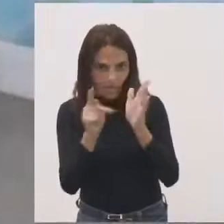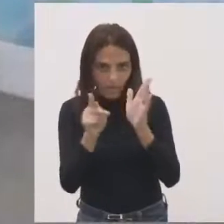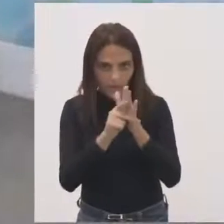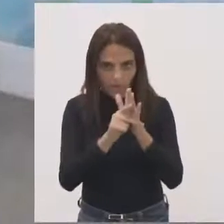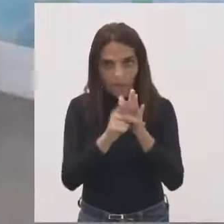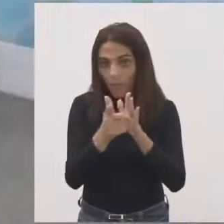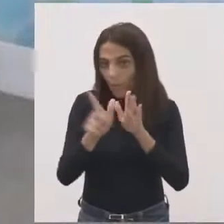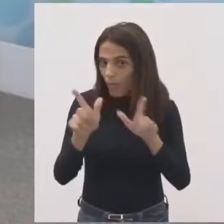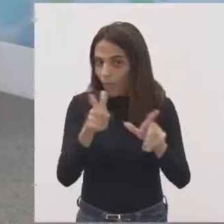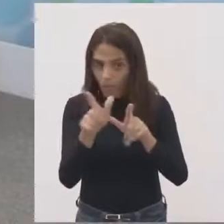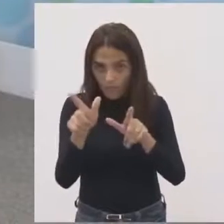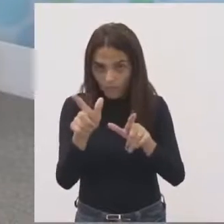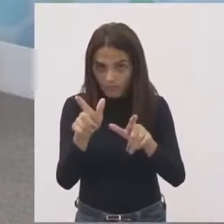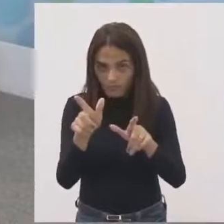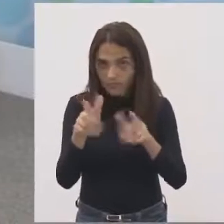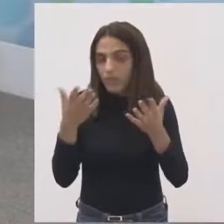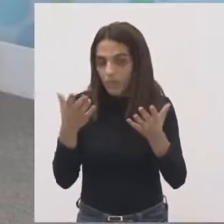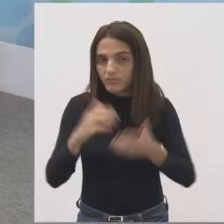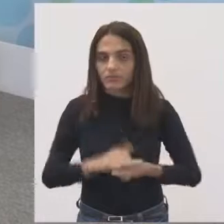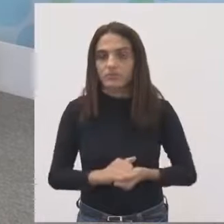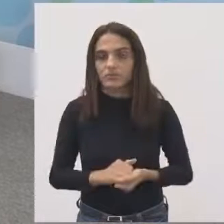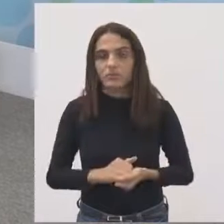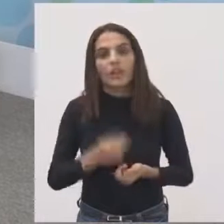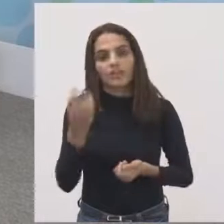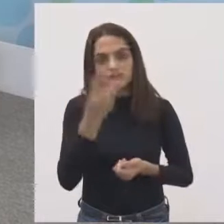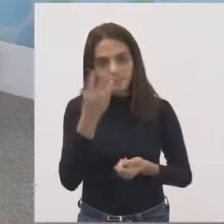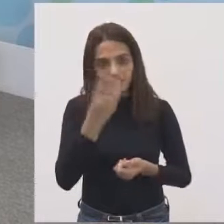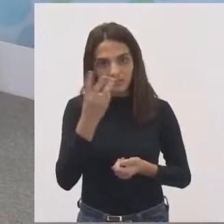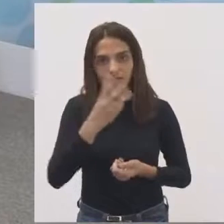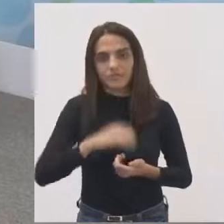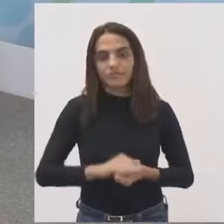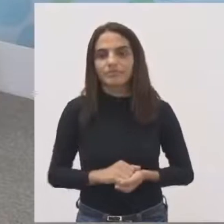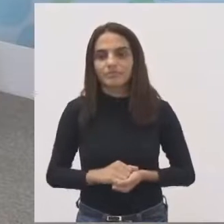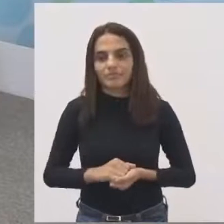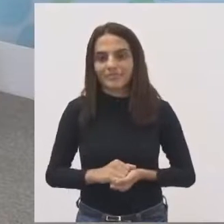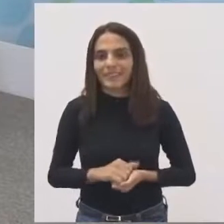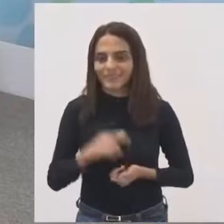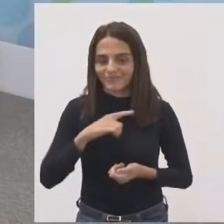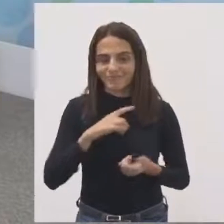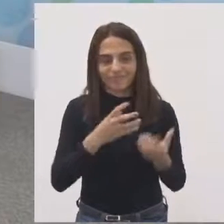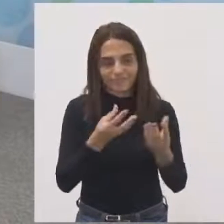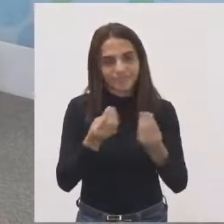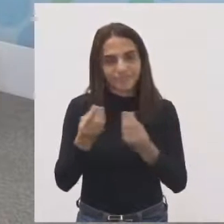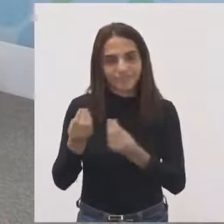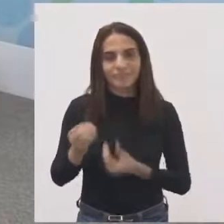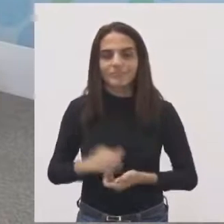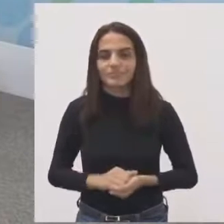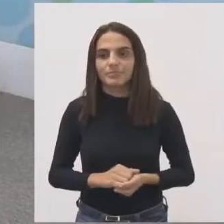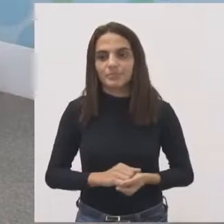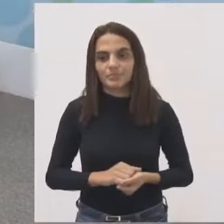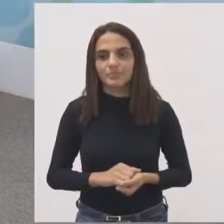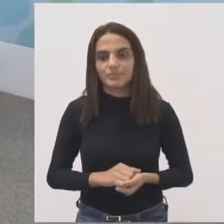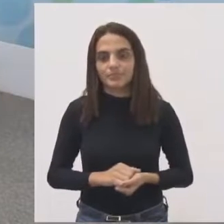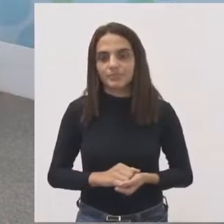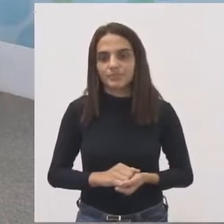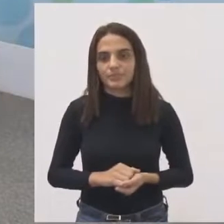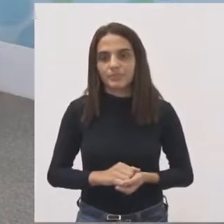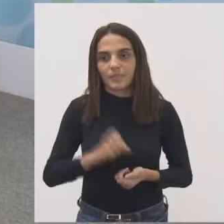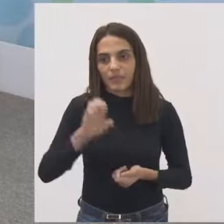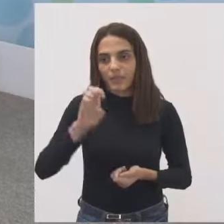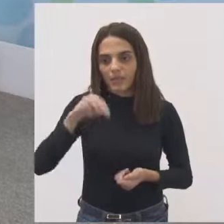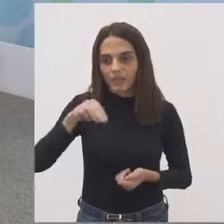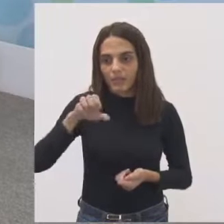um outro que a Seduc criou, tá? Então é um terceiro, digamos assim. É que são bastantes, né? Tem bastante e-mail, mas é o e-mail